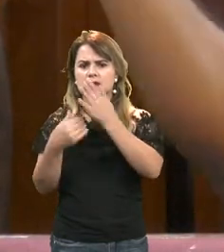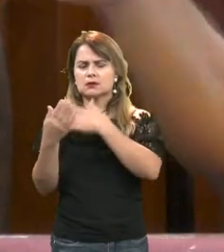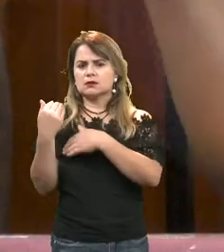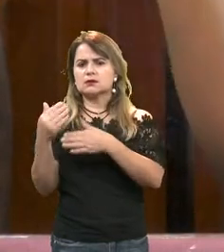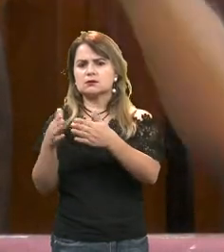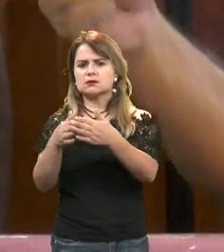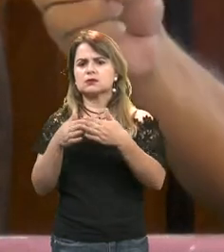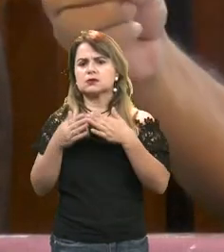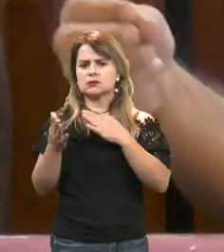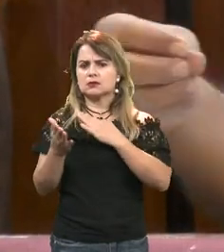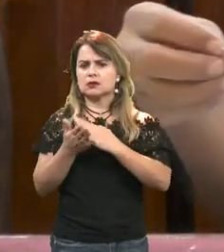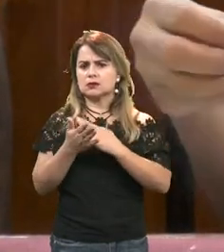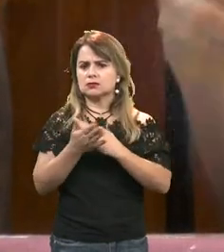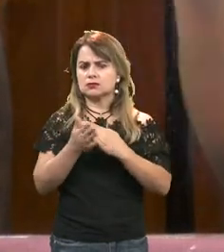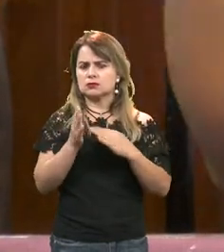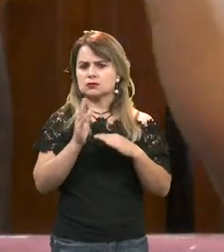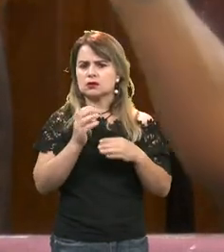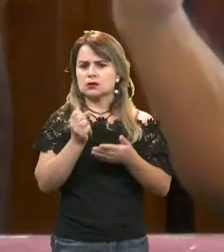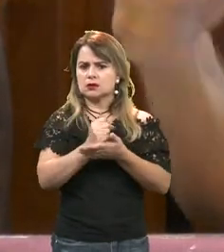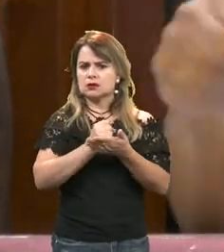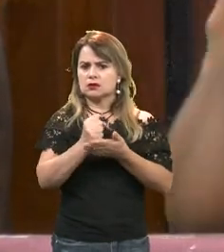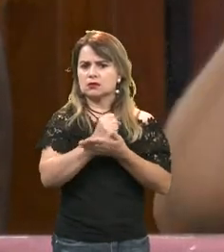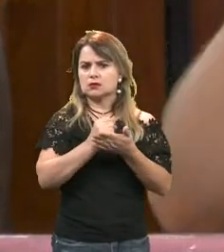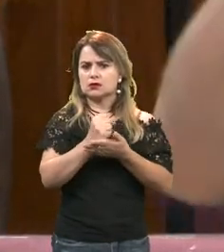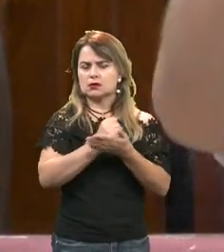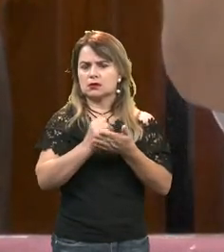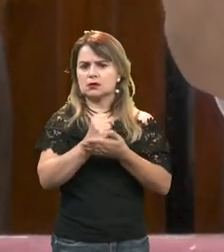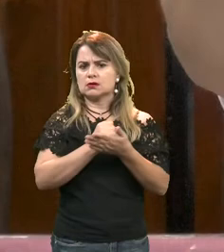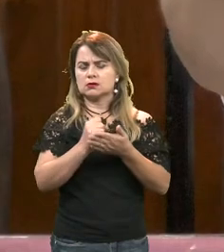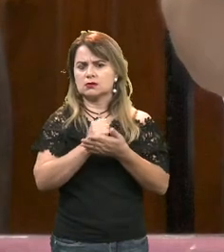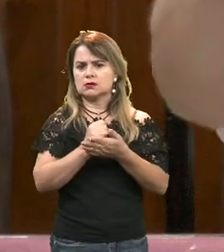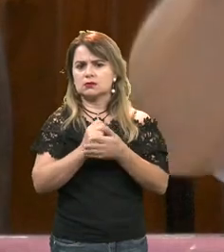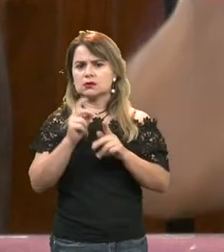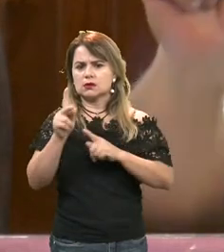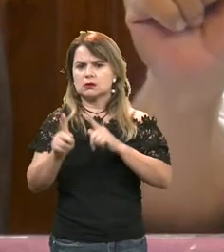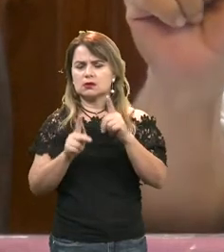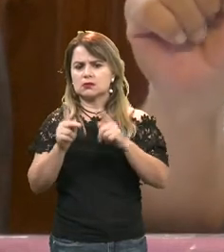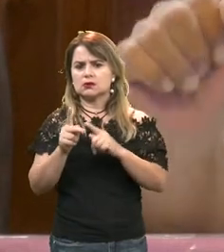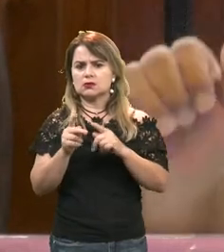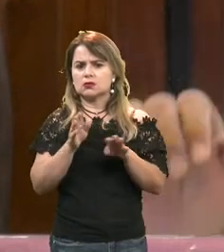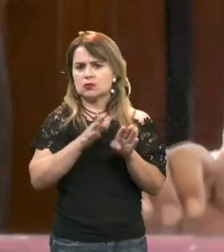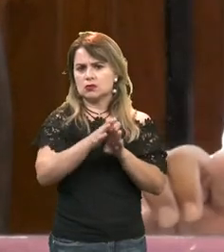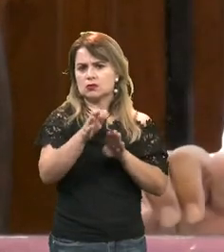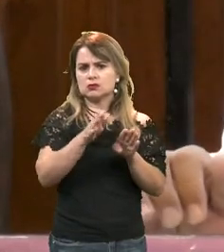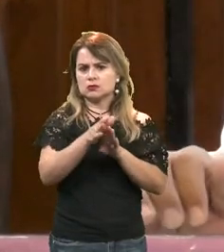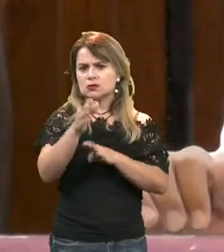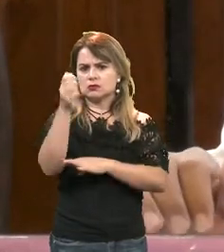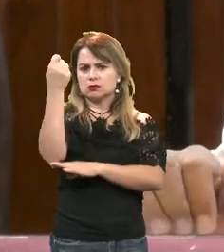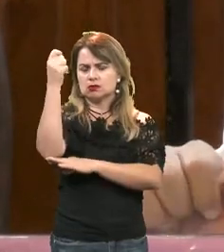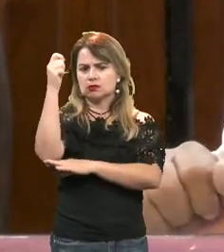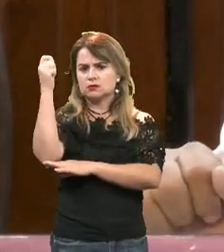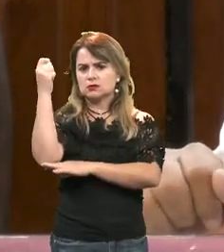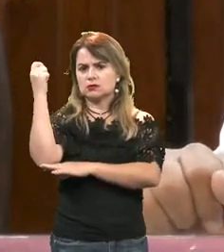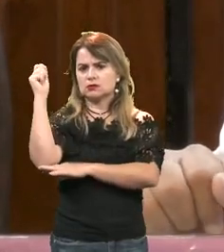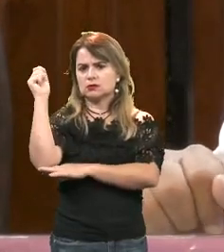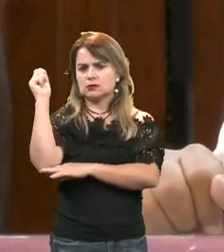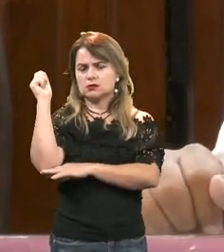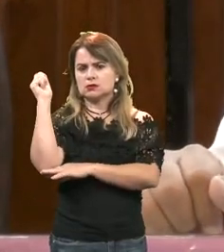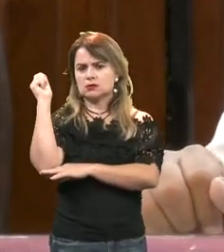questão do medicamento, ela morava em São Carlos e orientaram a associação de vitiligo, na